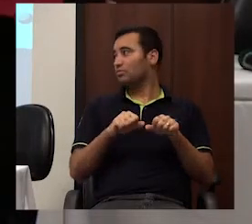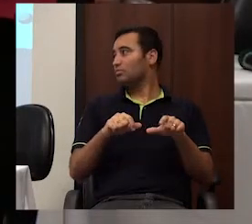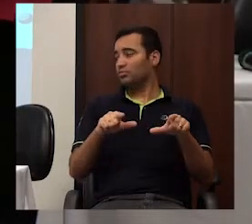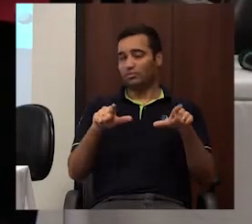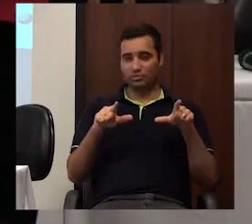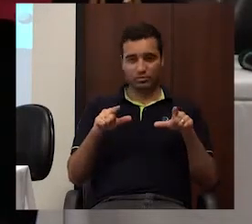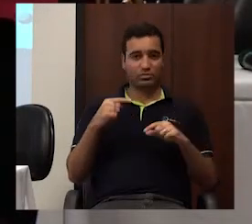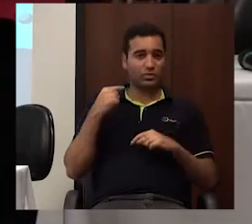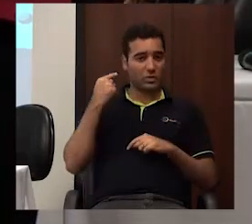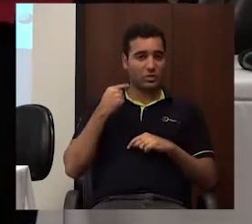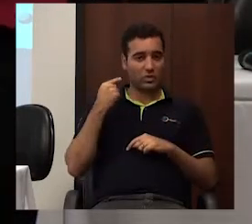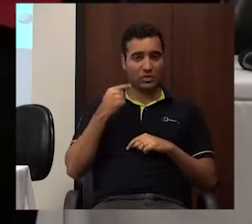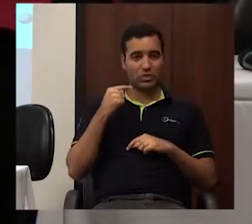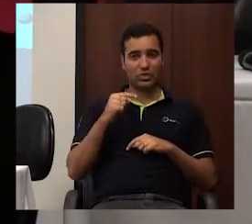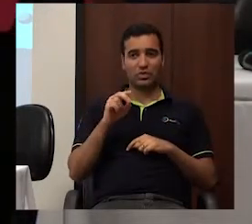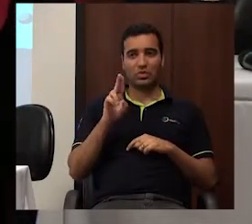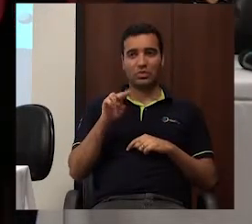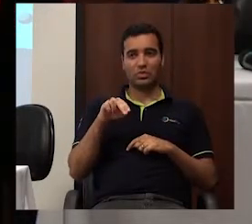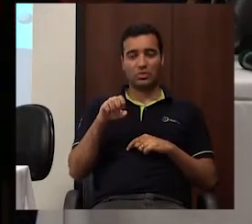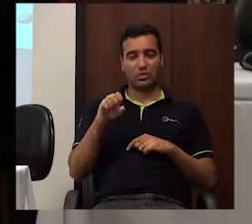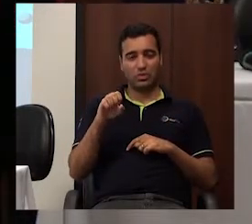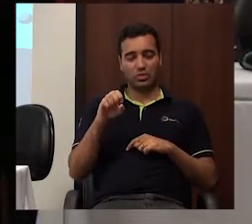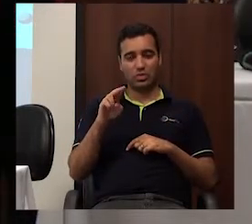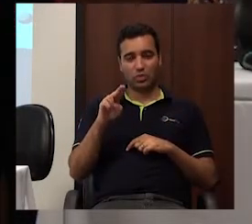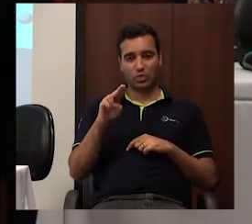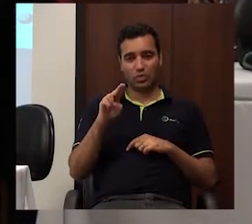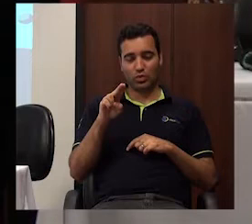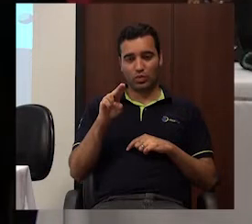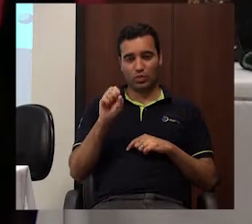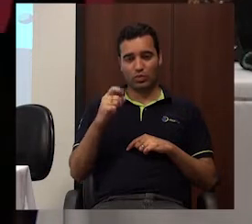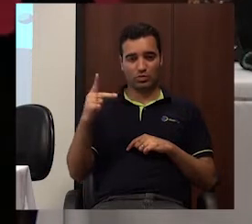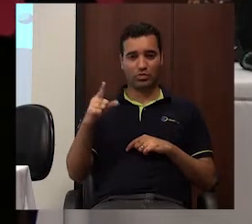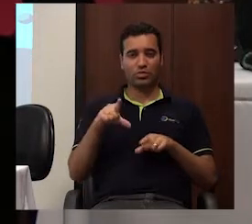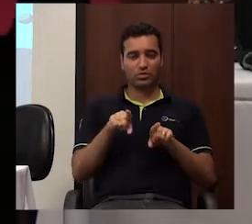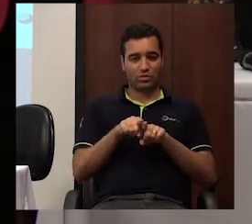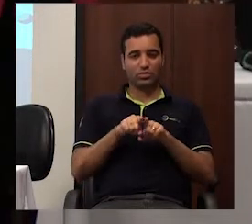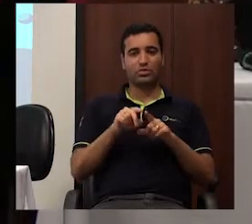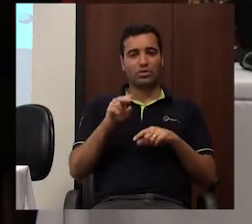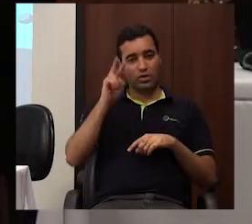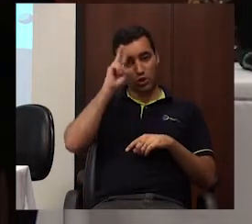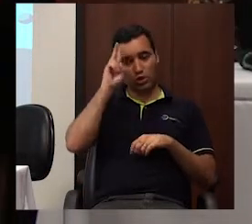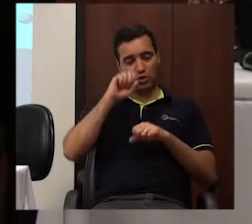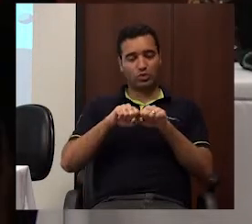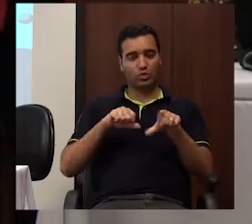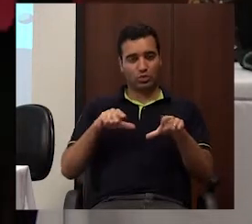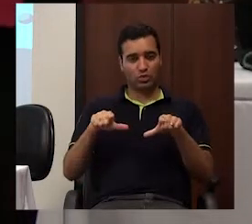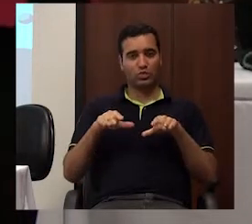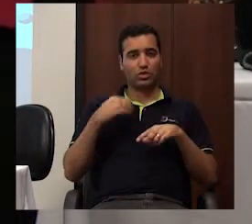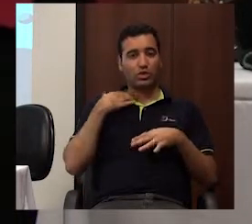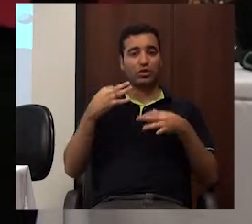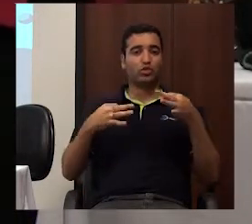Direito pela Universidade de São Paulo e graduação em História pela Universidade de São Paulo também, e é juíza de Direito